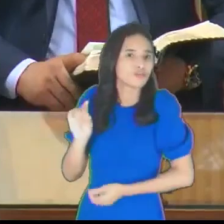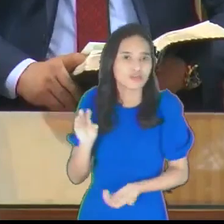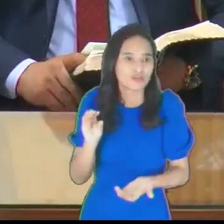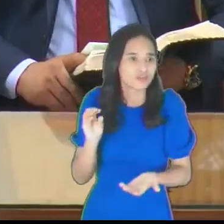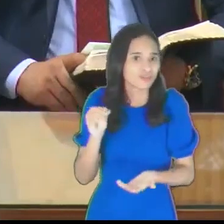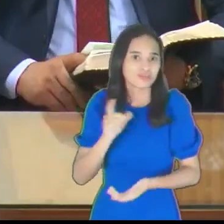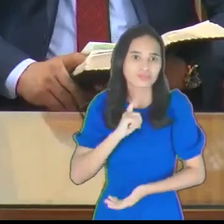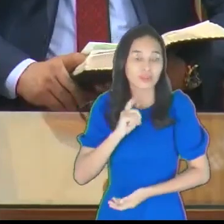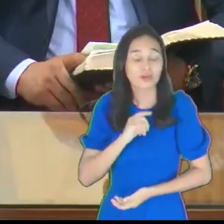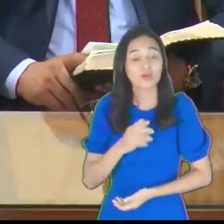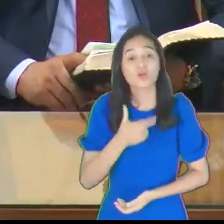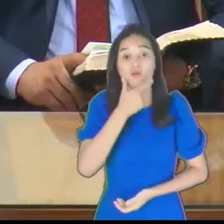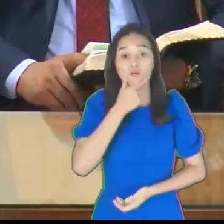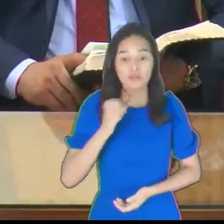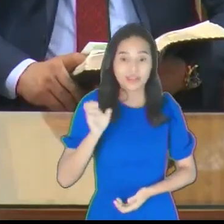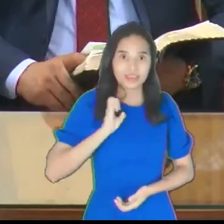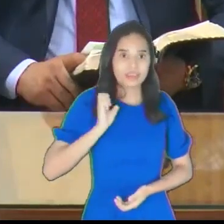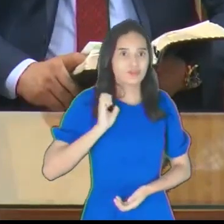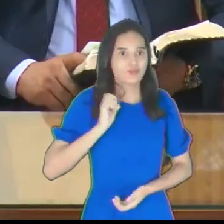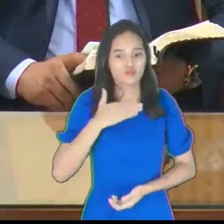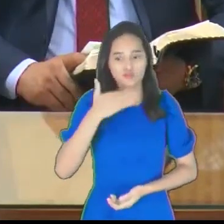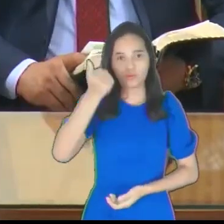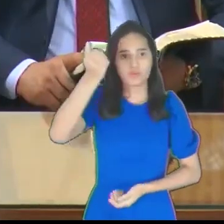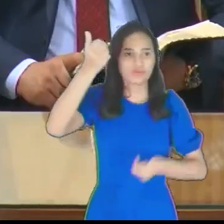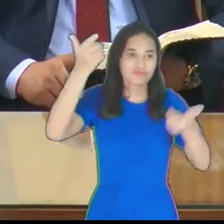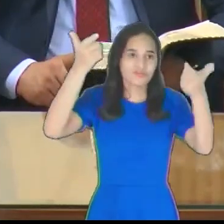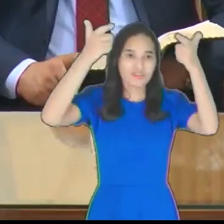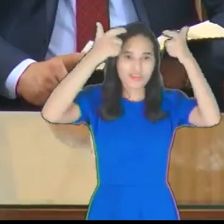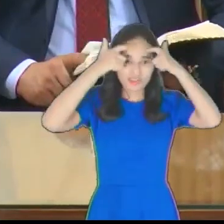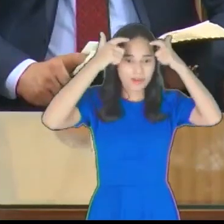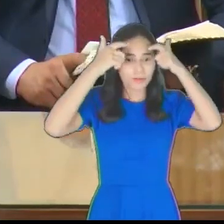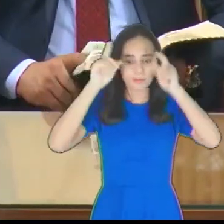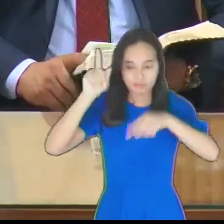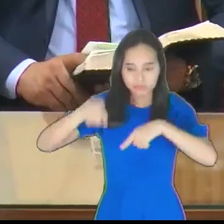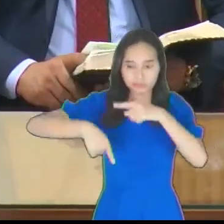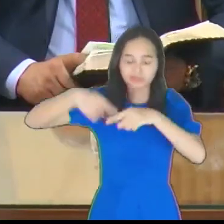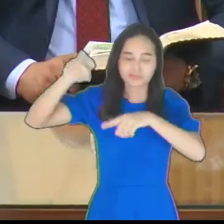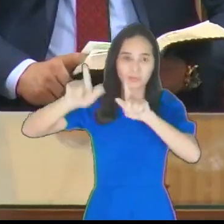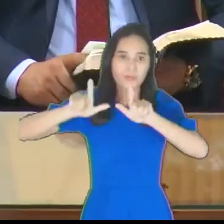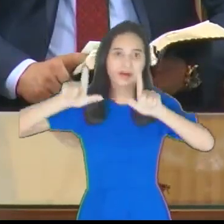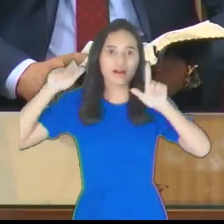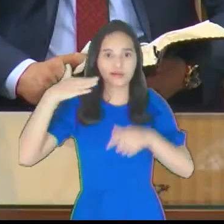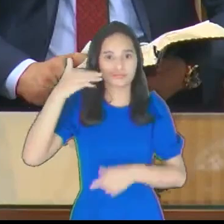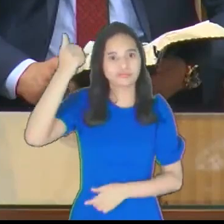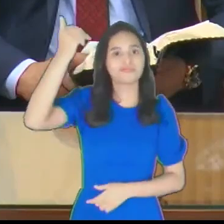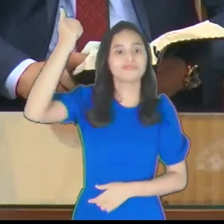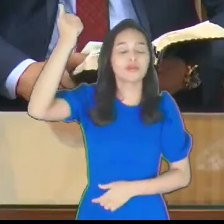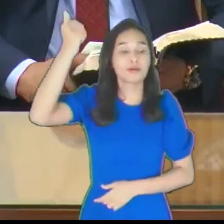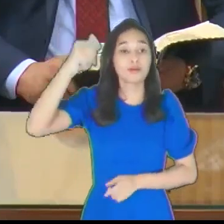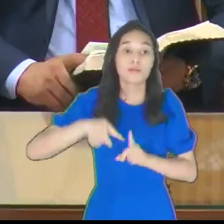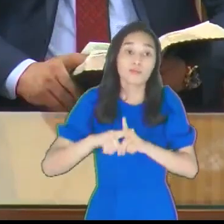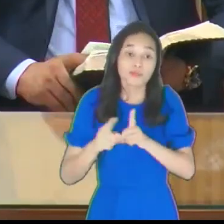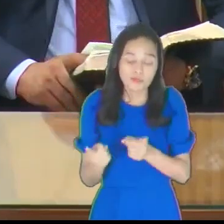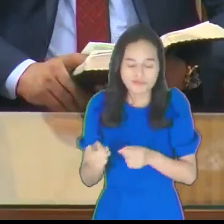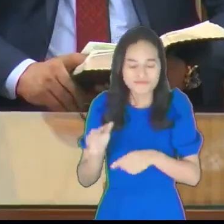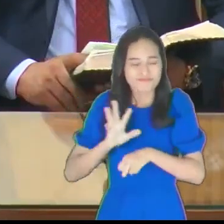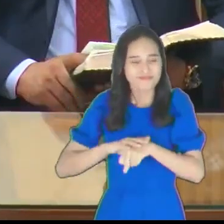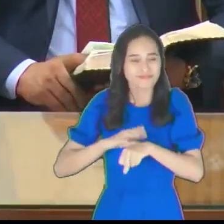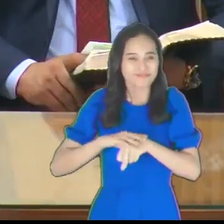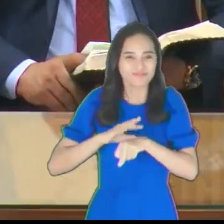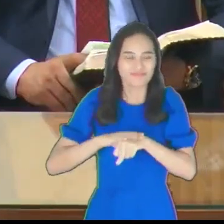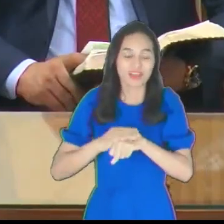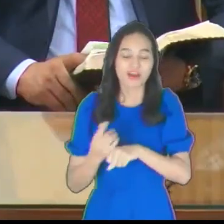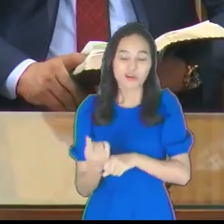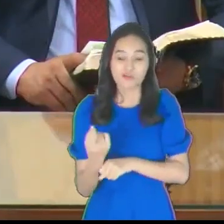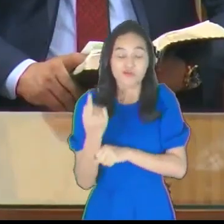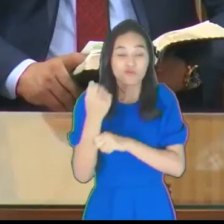rico, um homem milionário, um homem rei, um homem que tinha fama, um homem que tinha posição, mas na hora da dor, a única